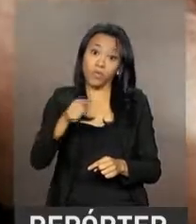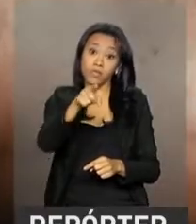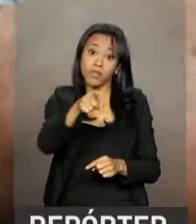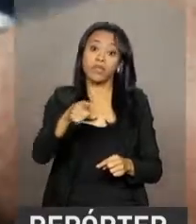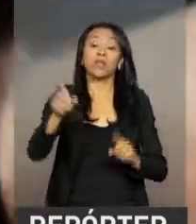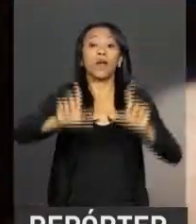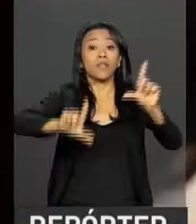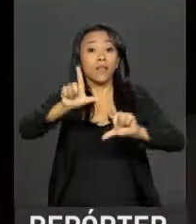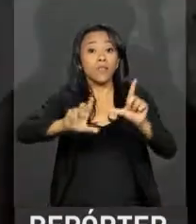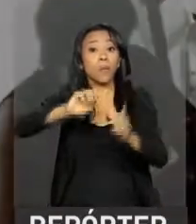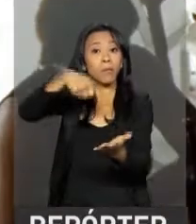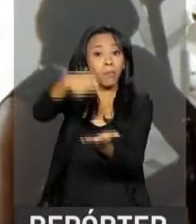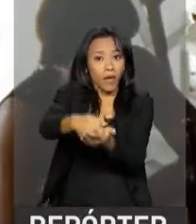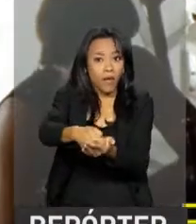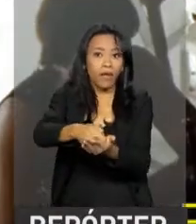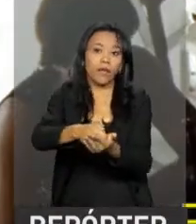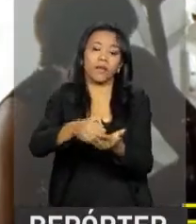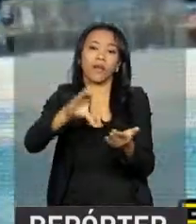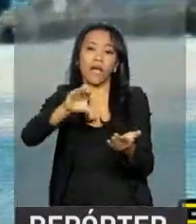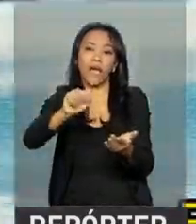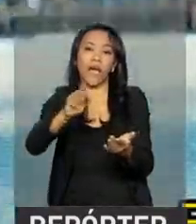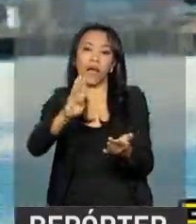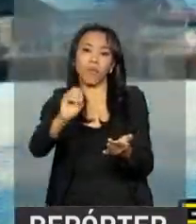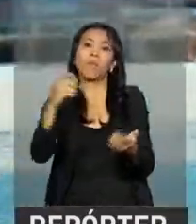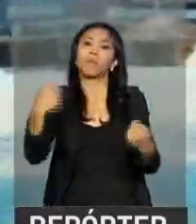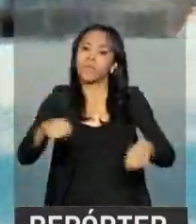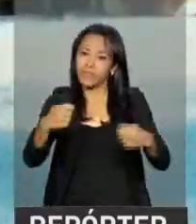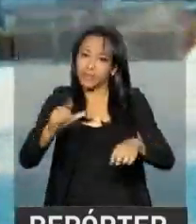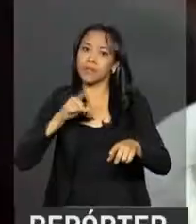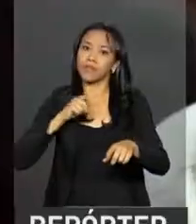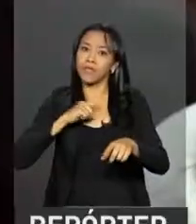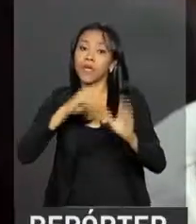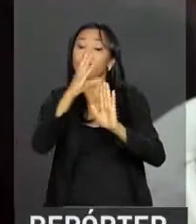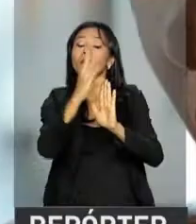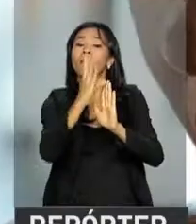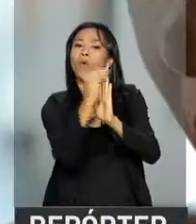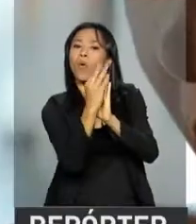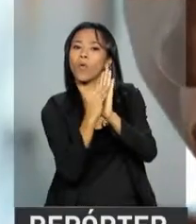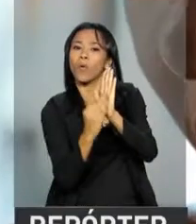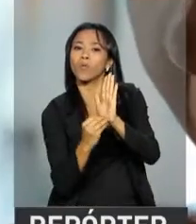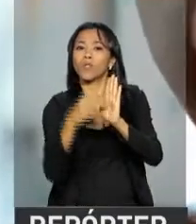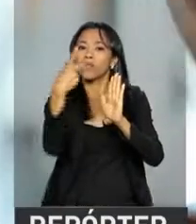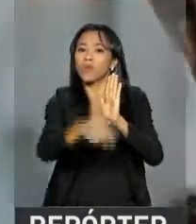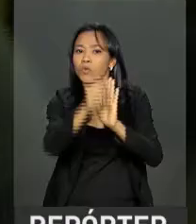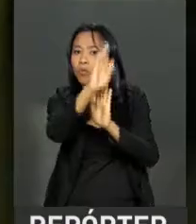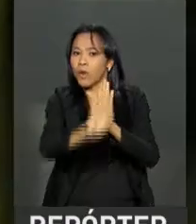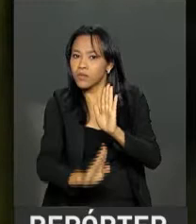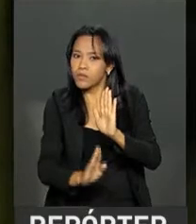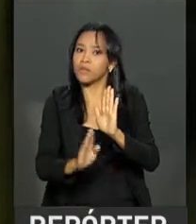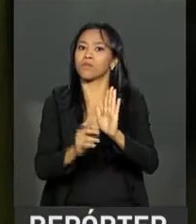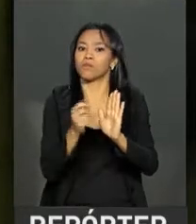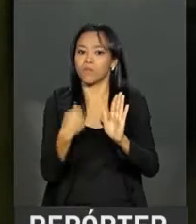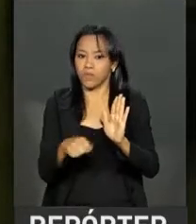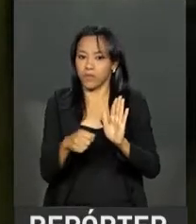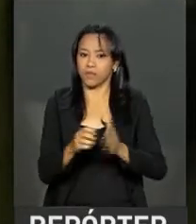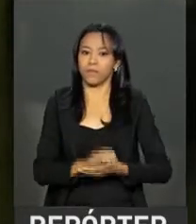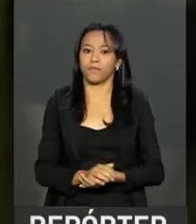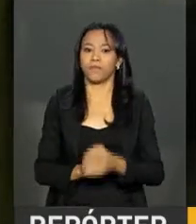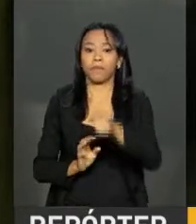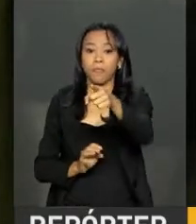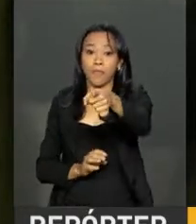paga são obrigados a destinar uma cota de programação para conteúdos brasileiros e independentes. O público ganha